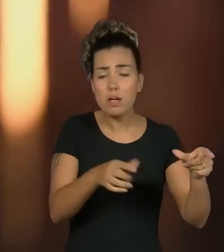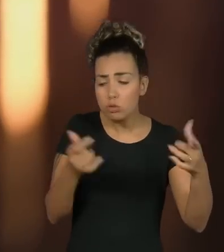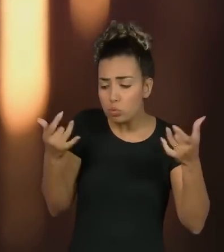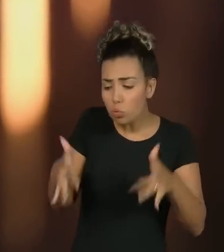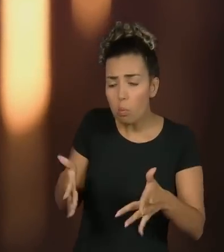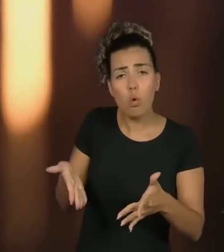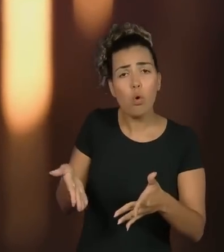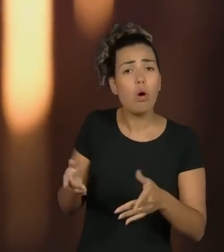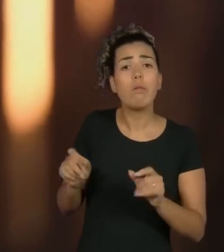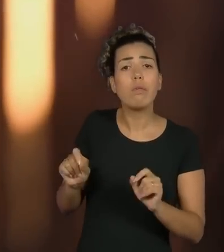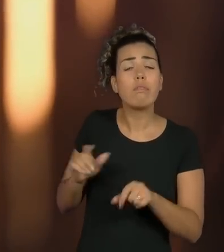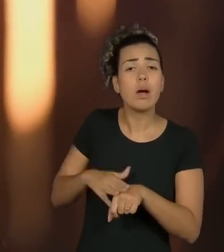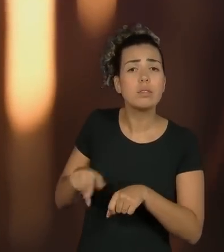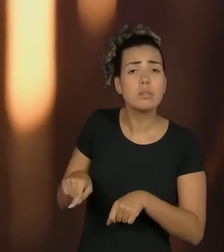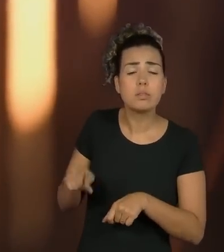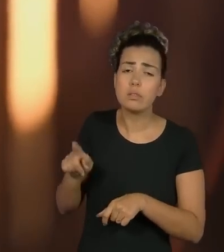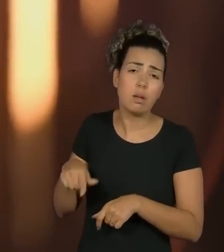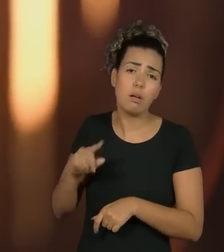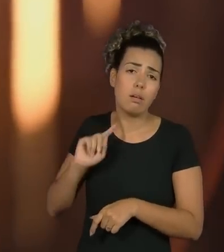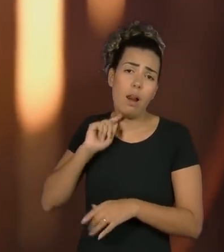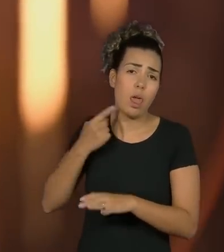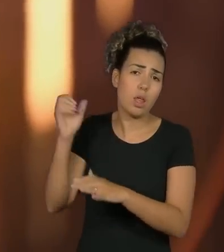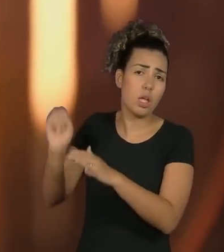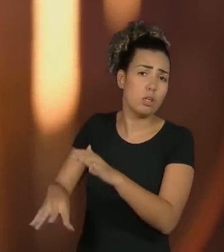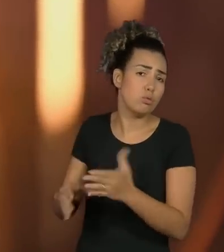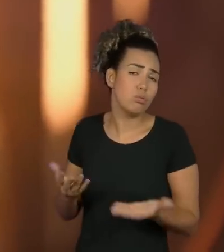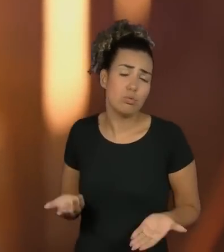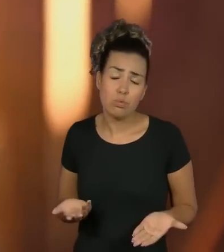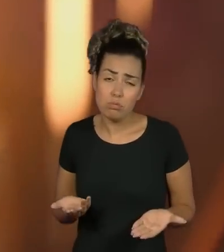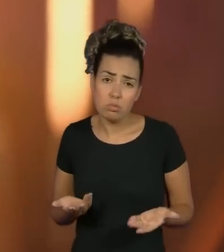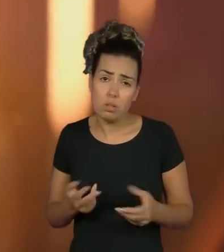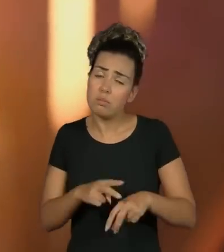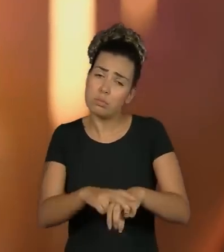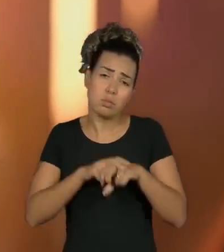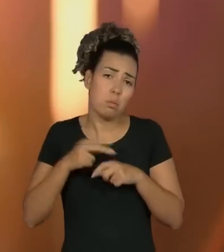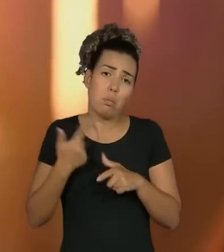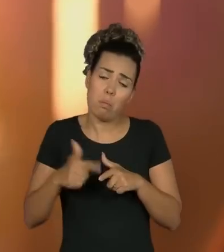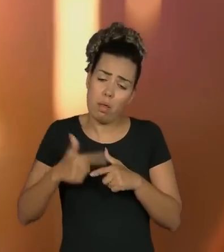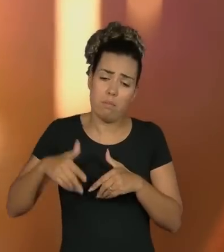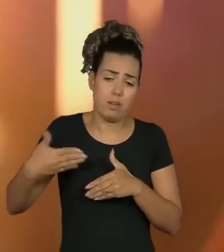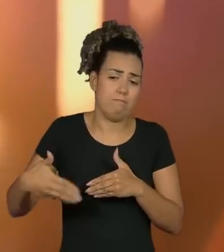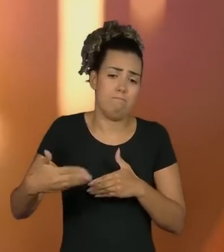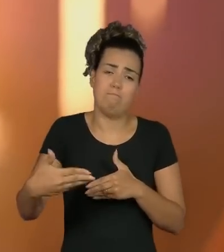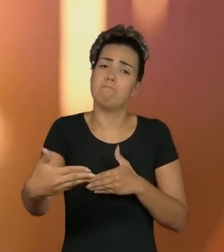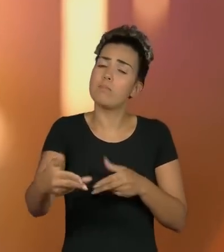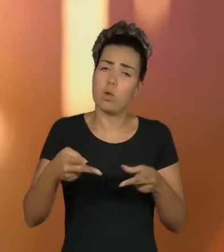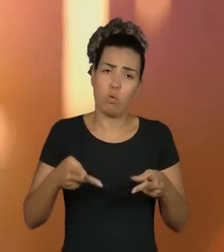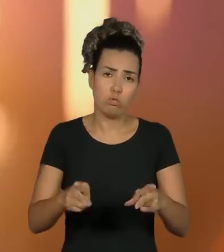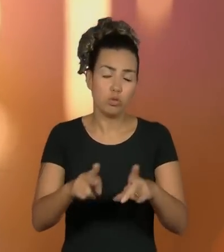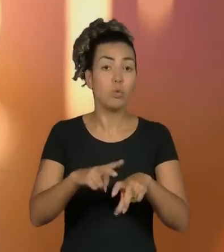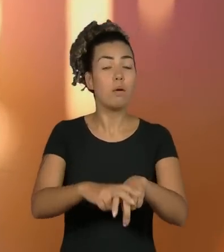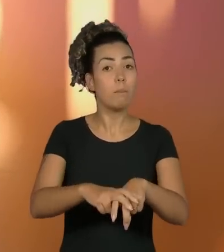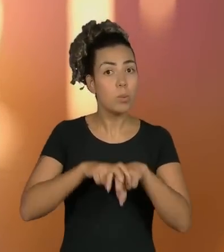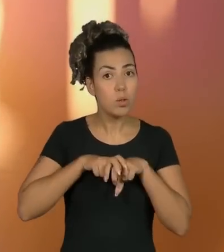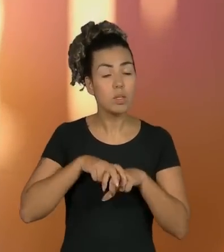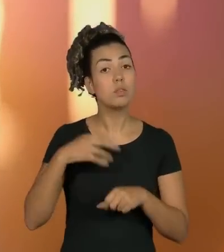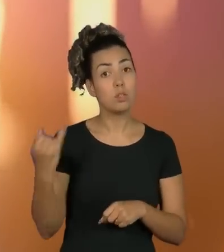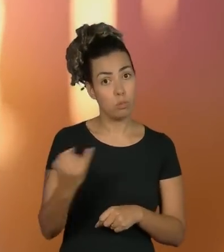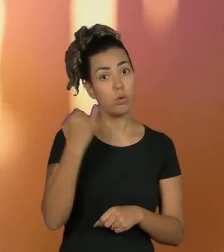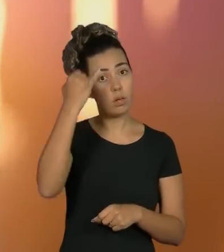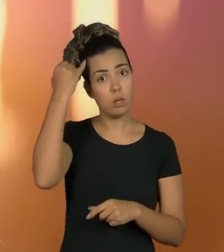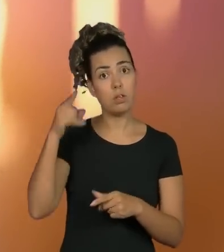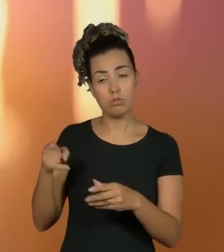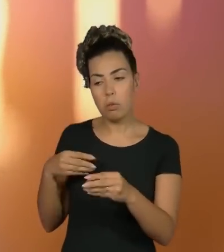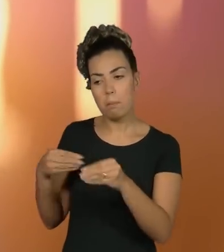postergando o problema no final. Mas todas as iniciativas, né, para o melhor uso, né, dos plásticos são importantes,